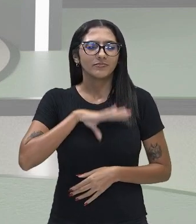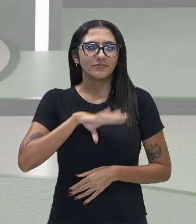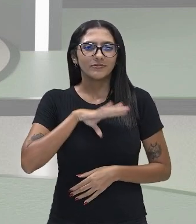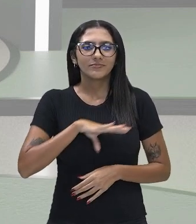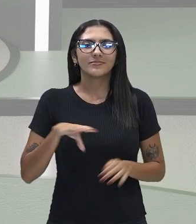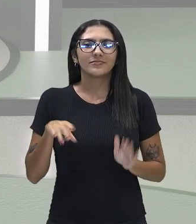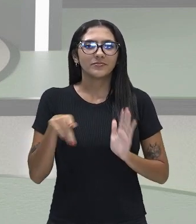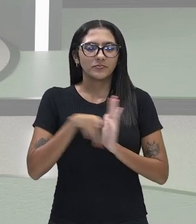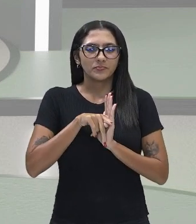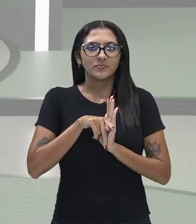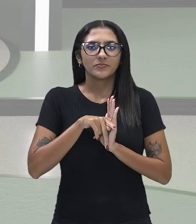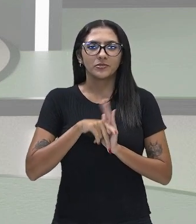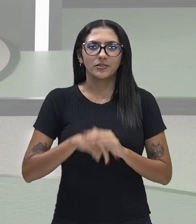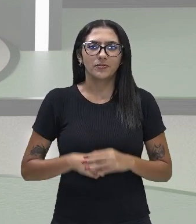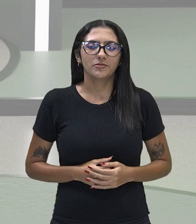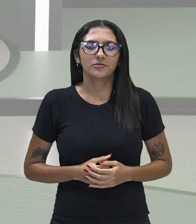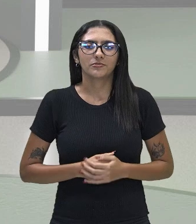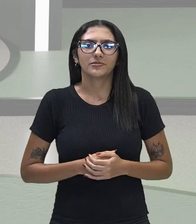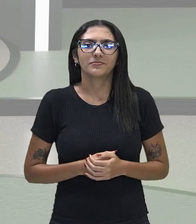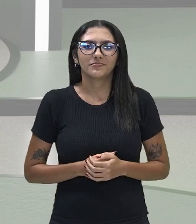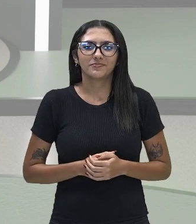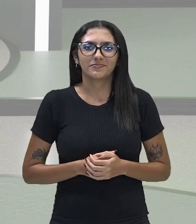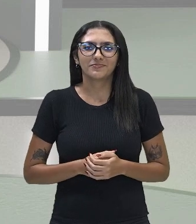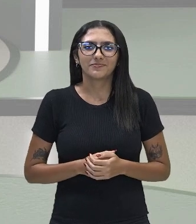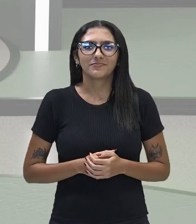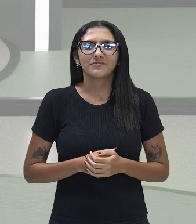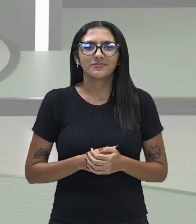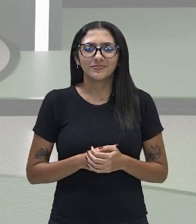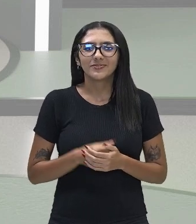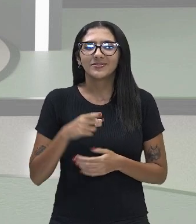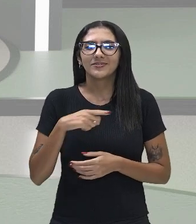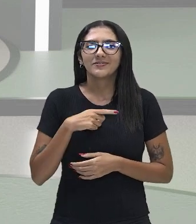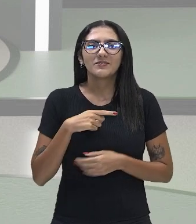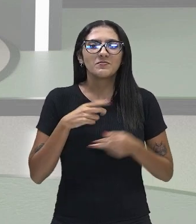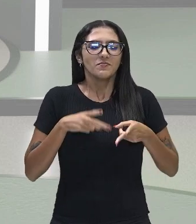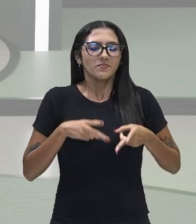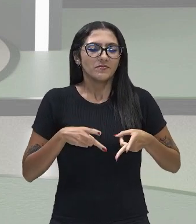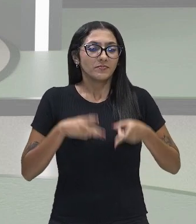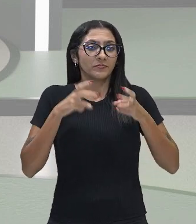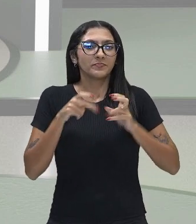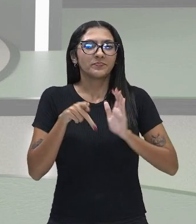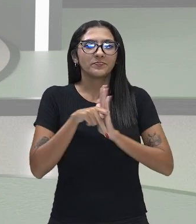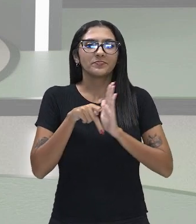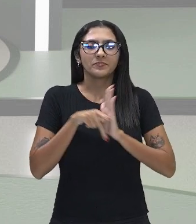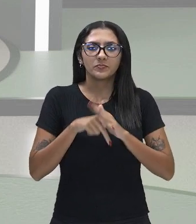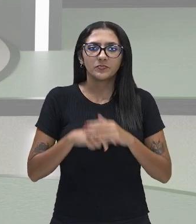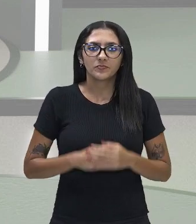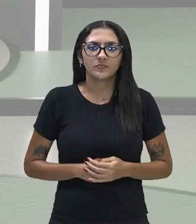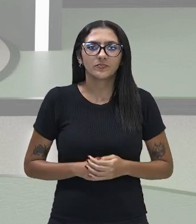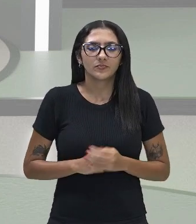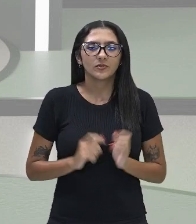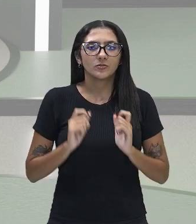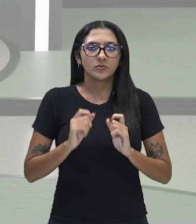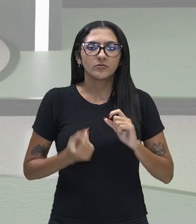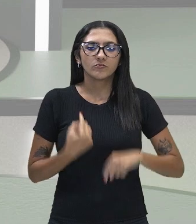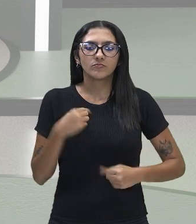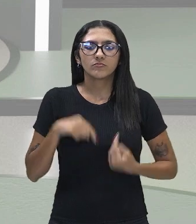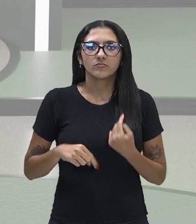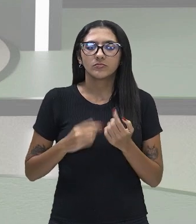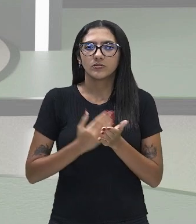a menstruação ela é o sinal da maturidade, do início